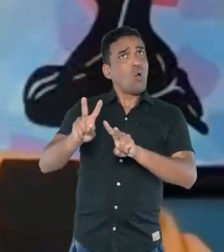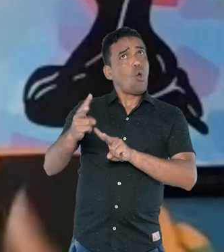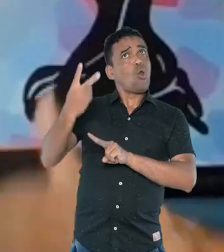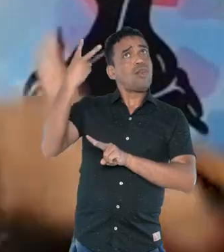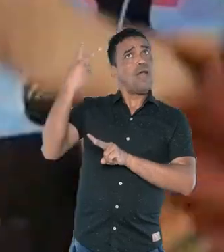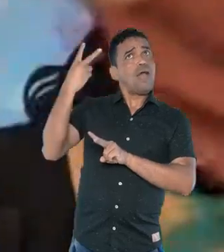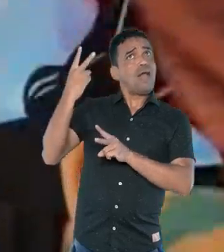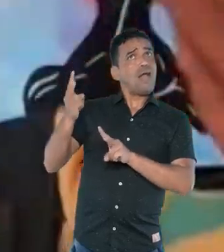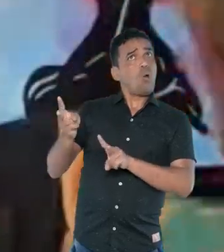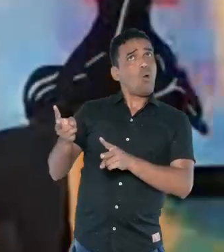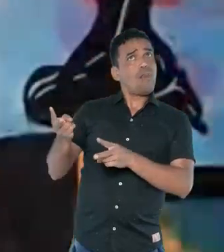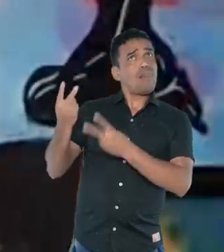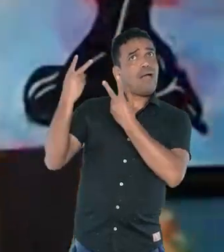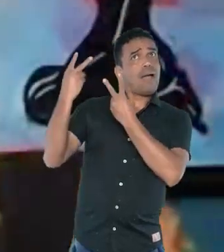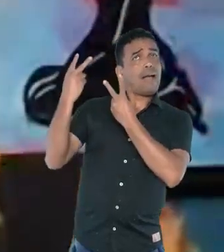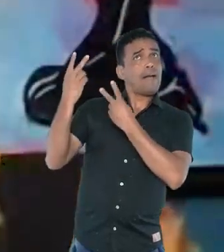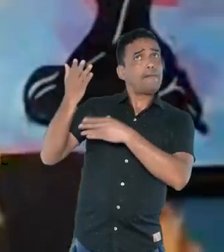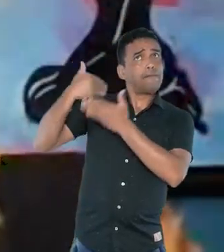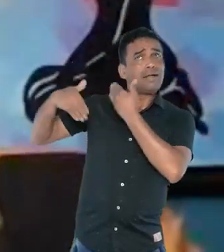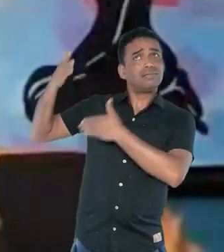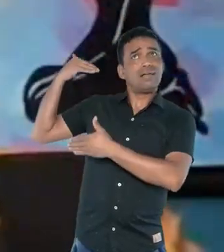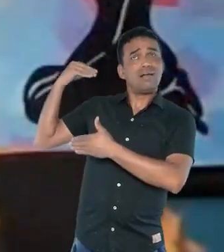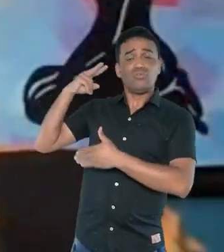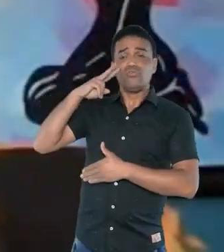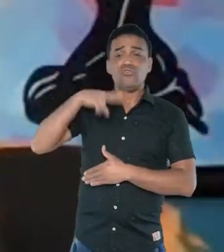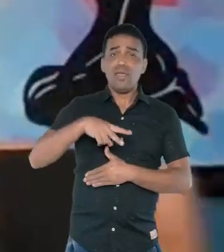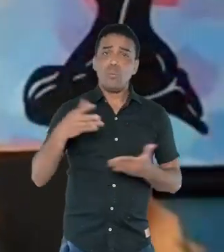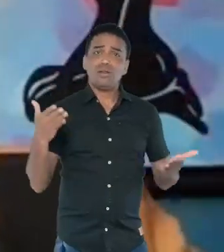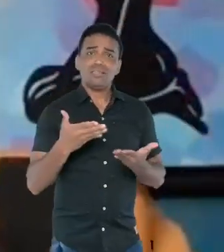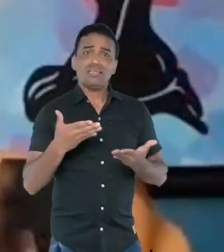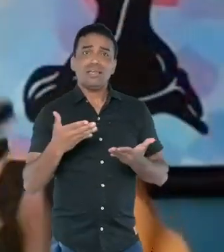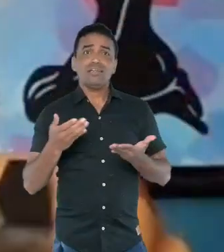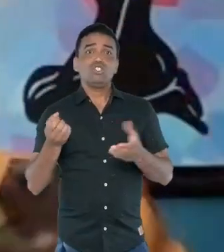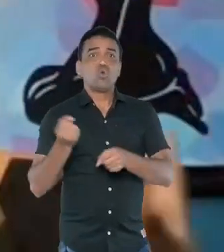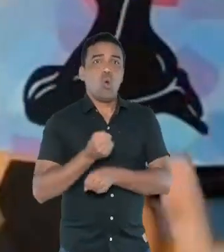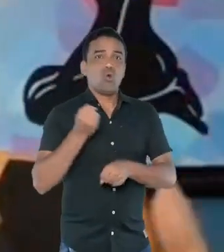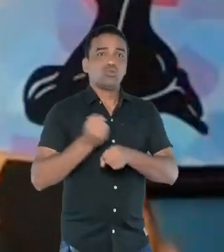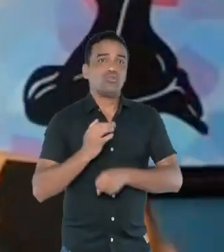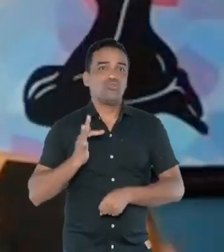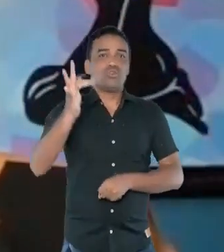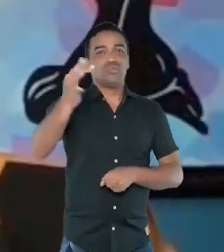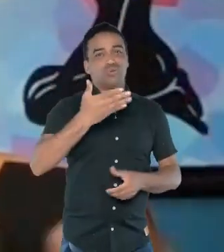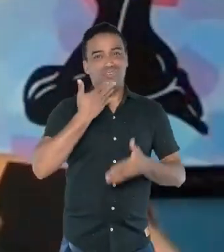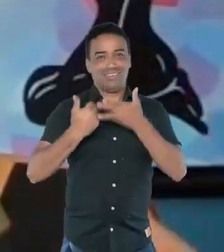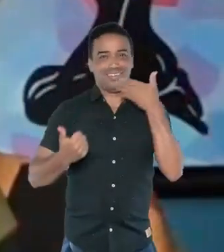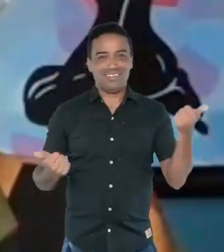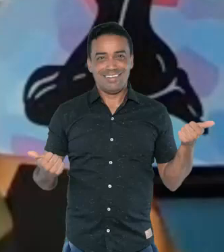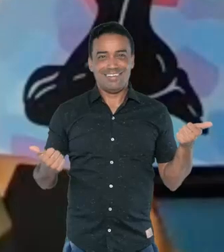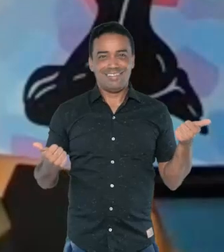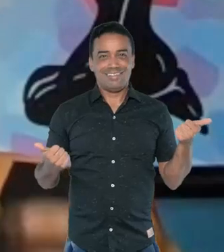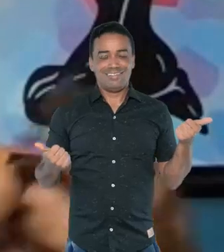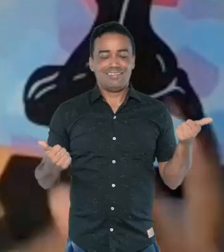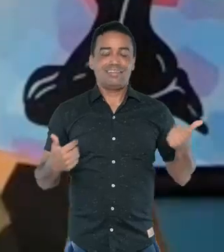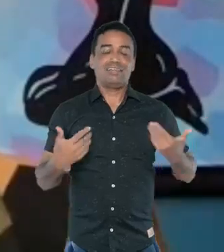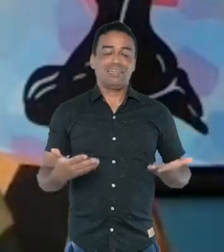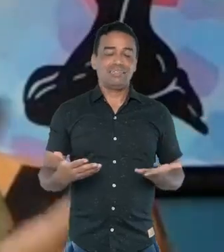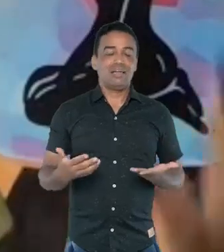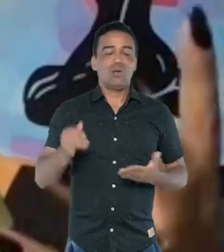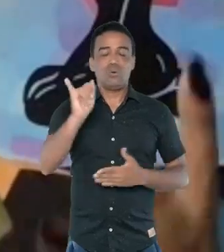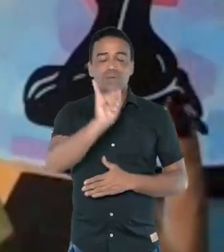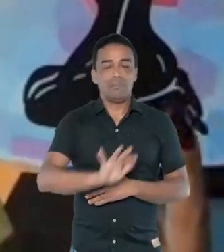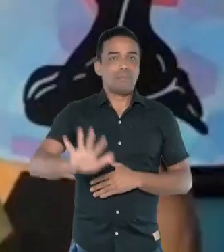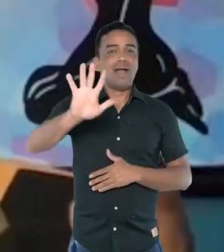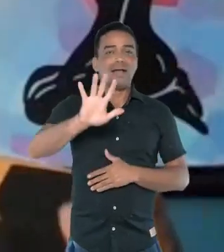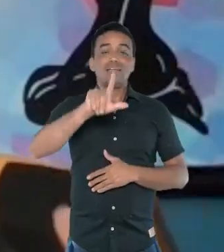o presente e construir outras possibilidades de futuro. Expressa, né, tanto como imagem